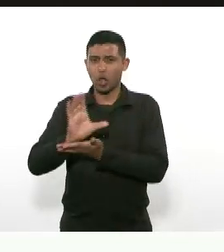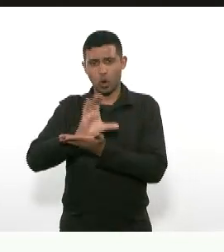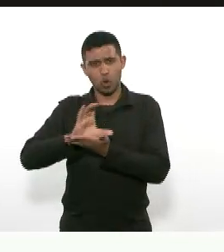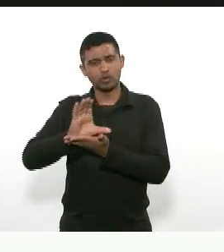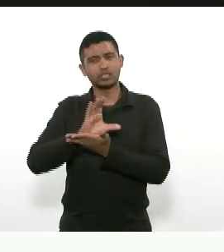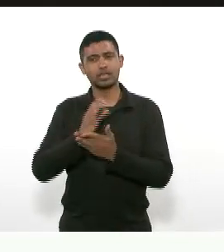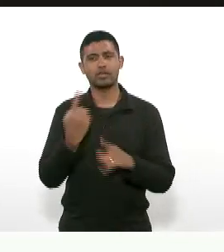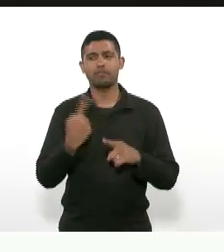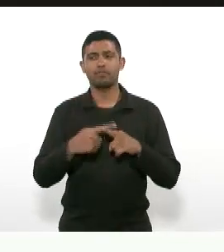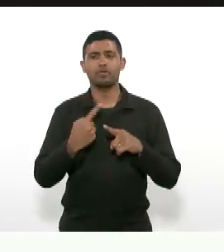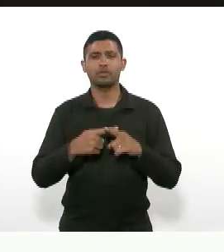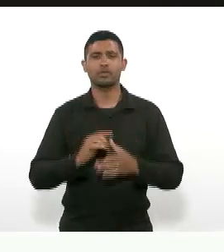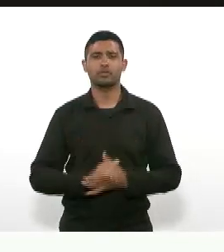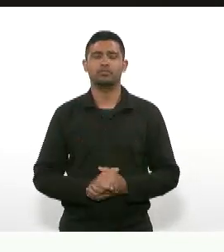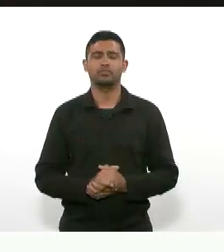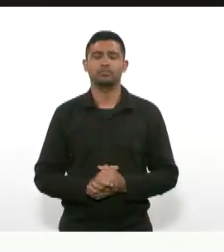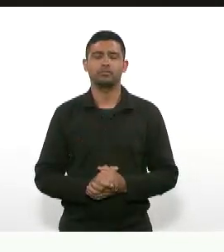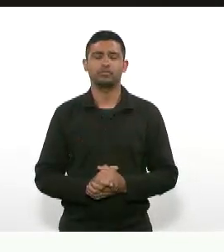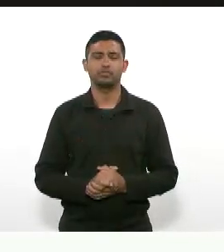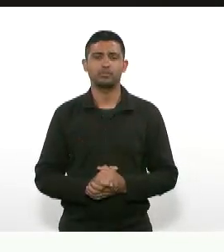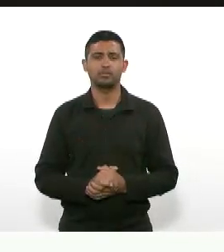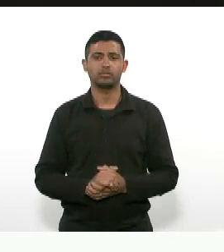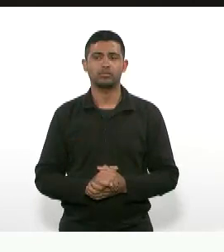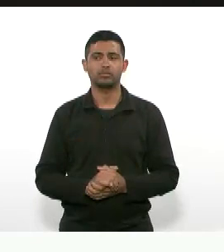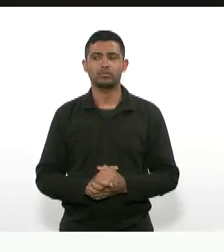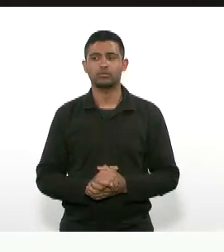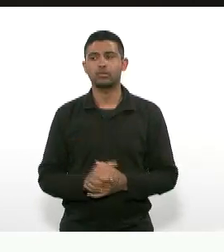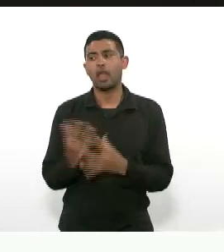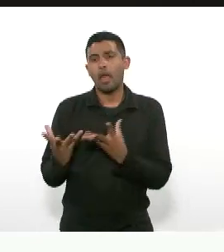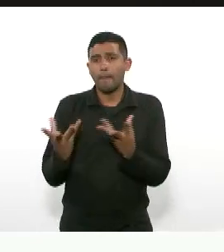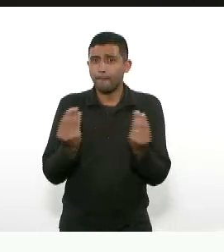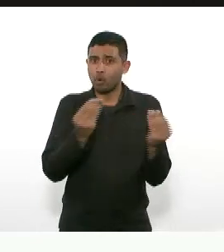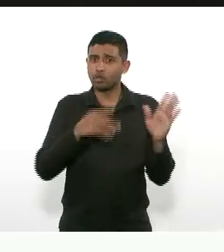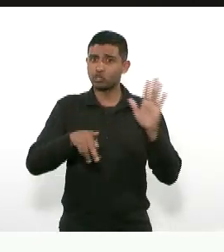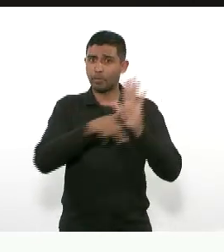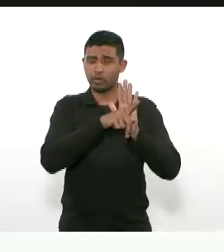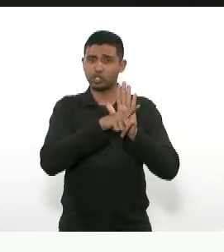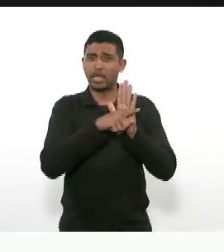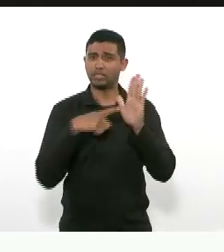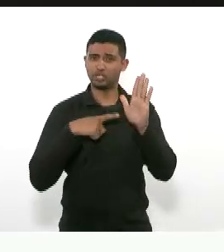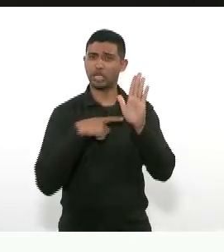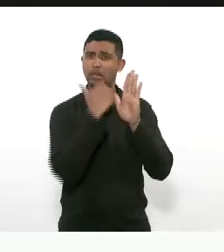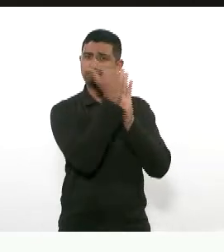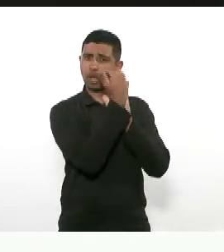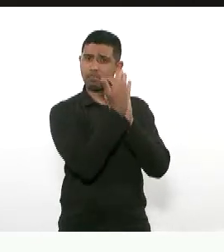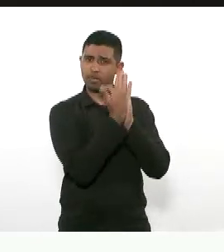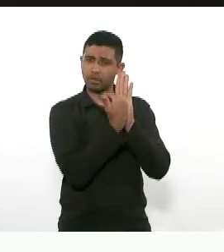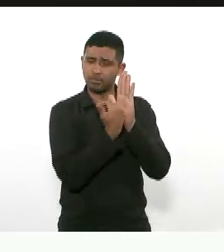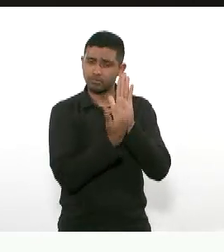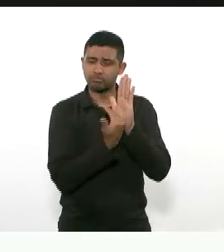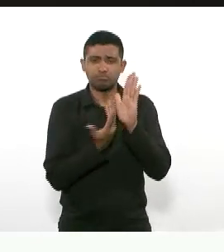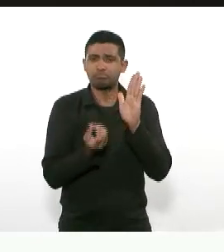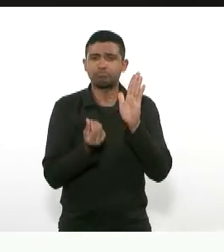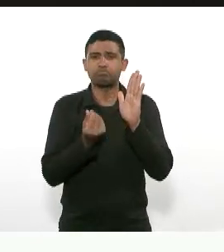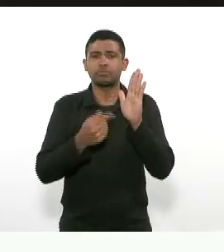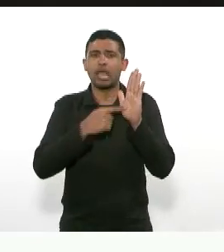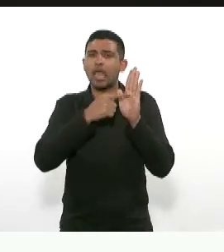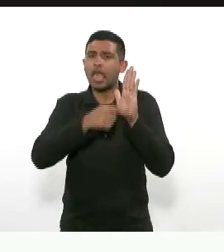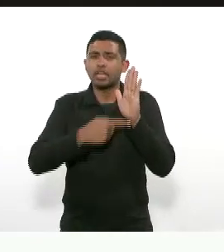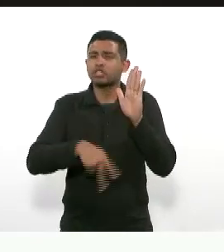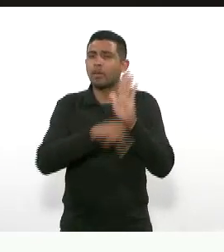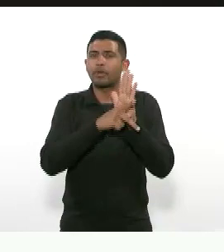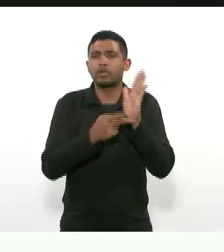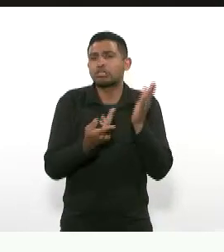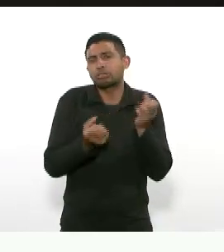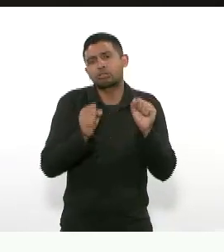quê? Porque muitos dos projetos que são colocados, eles teriam, de